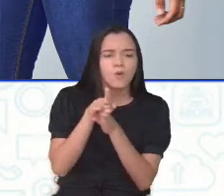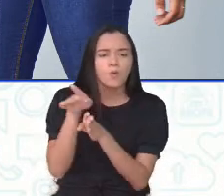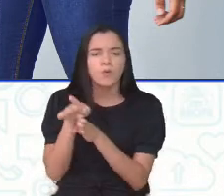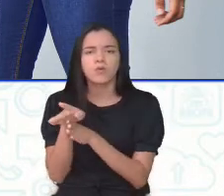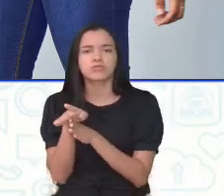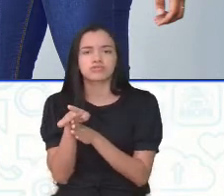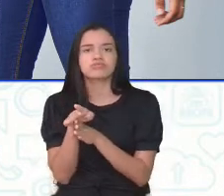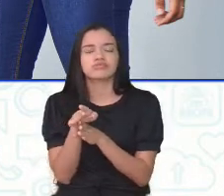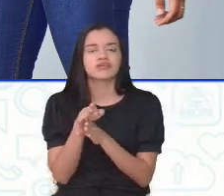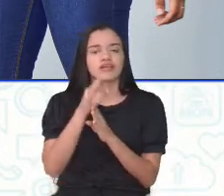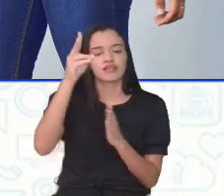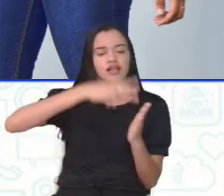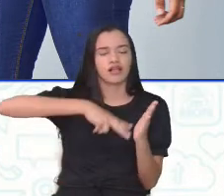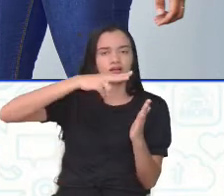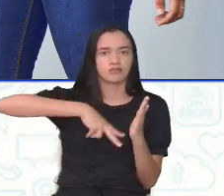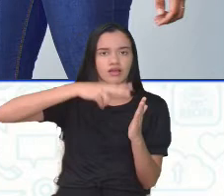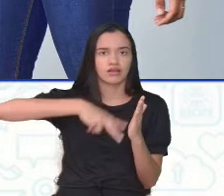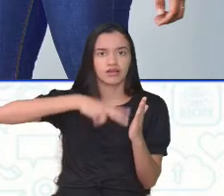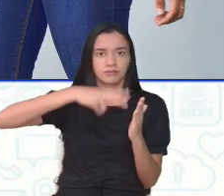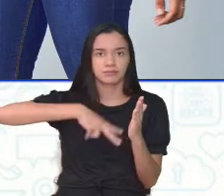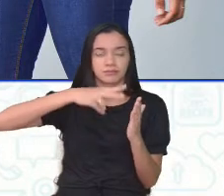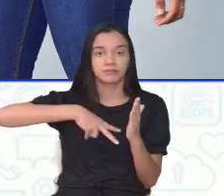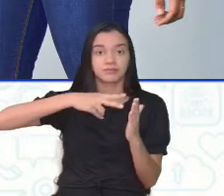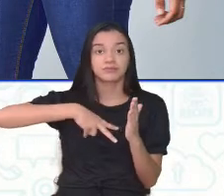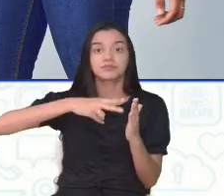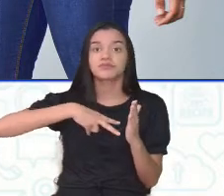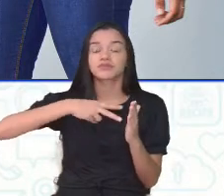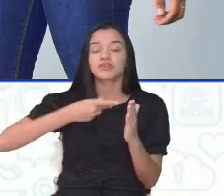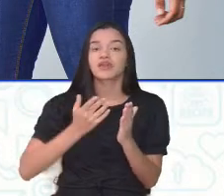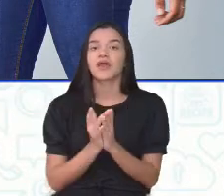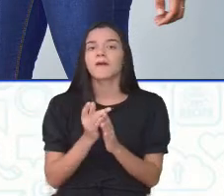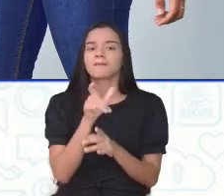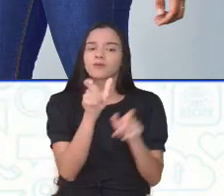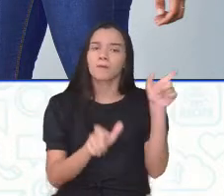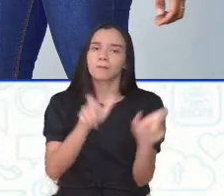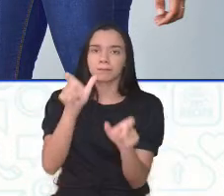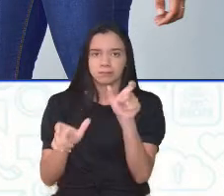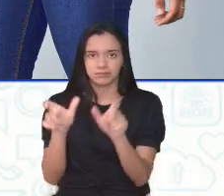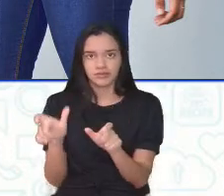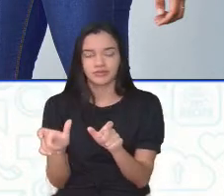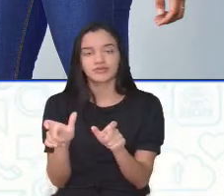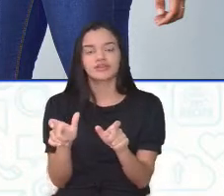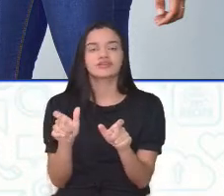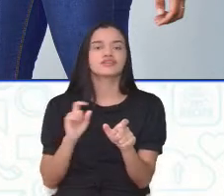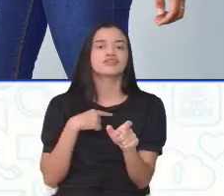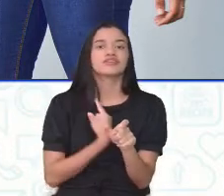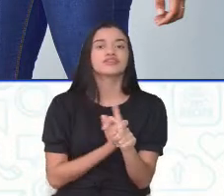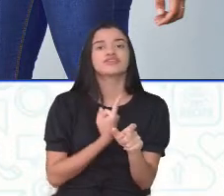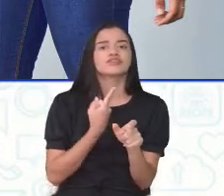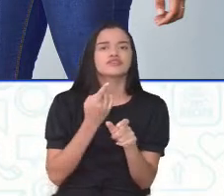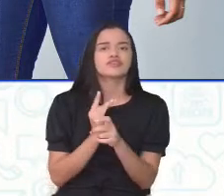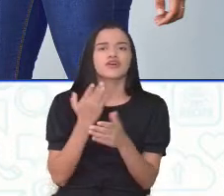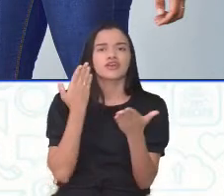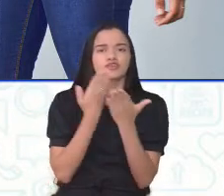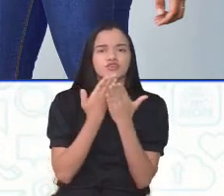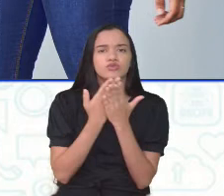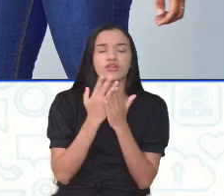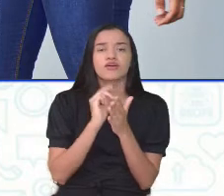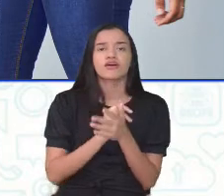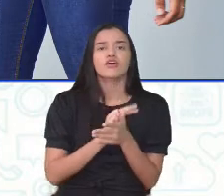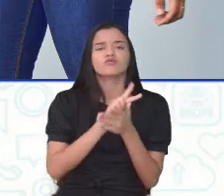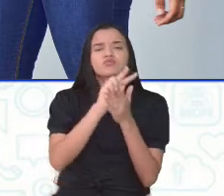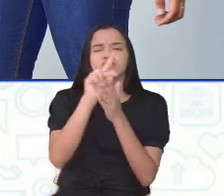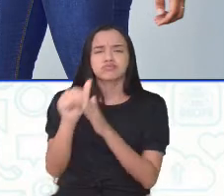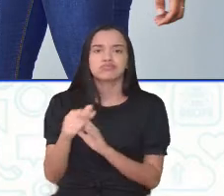caminho, orienta o leitor no caminho traçado pelas personagens, né? E a gente vai ver que existem vários tipos de